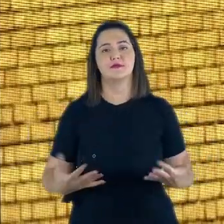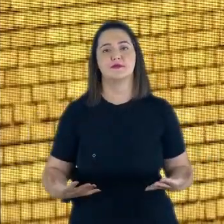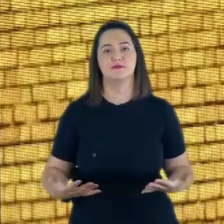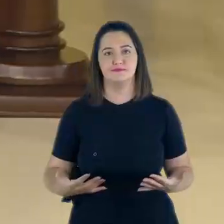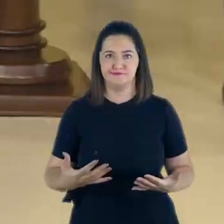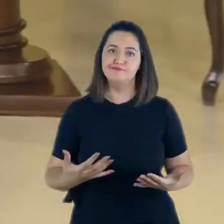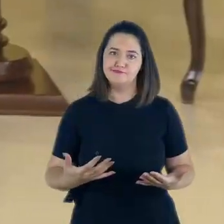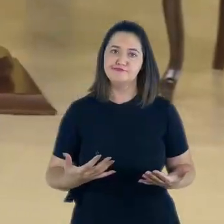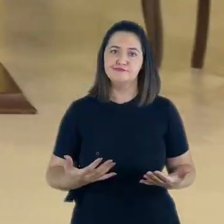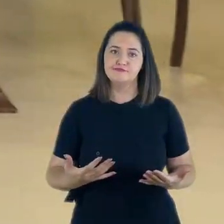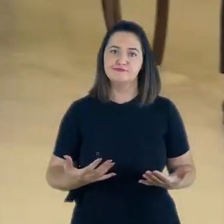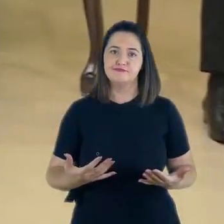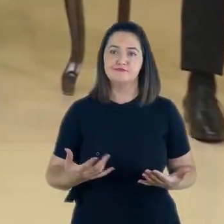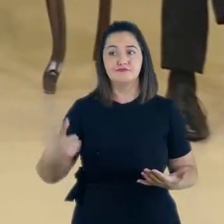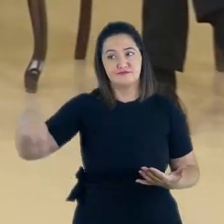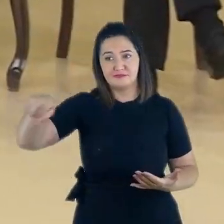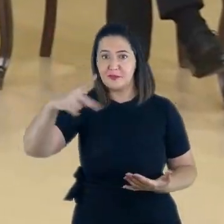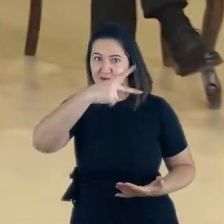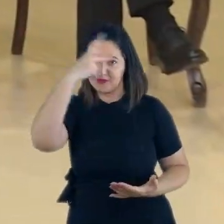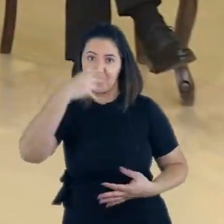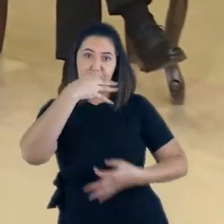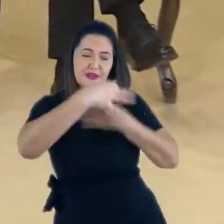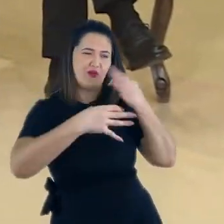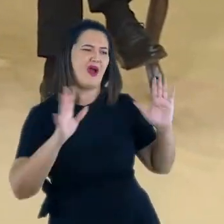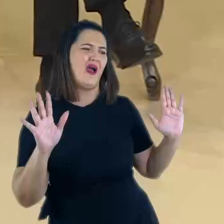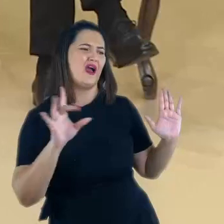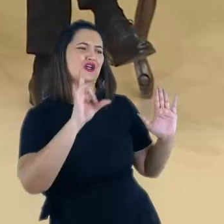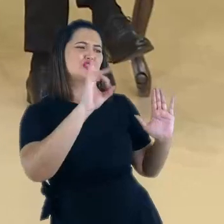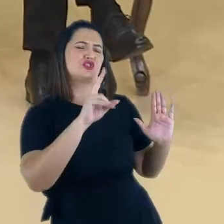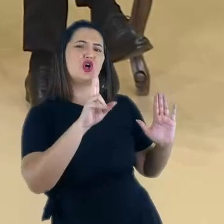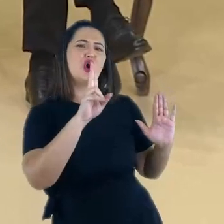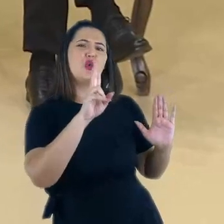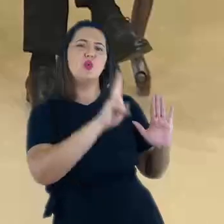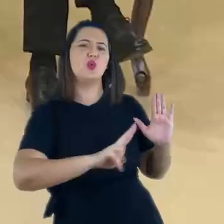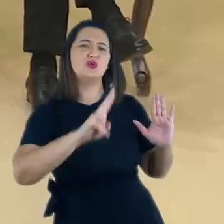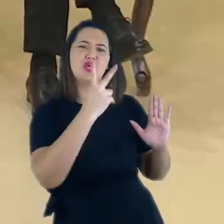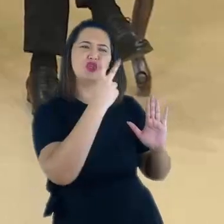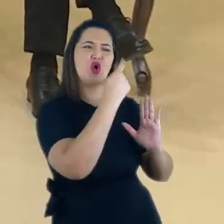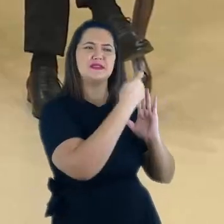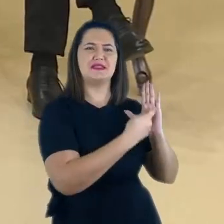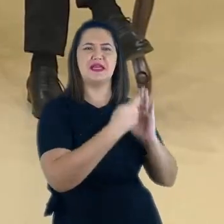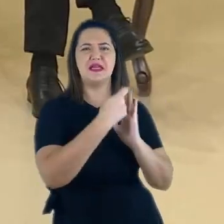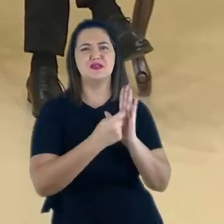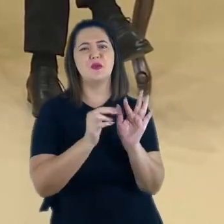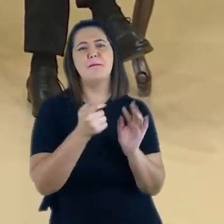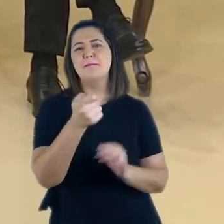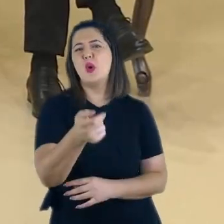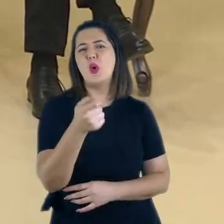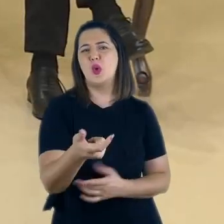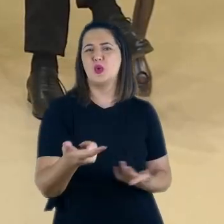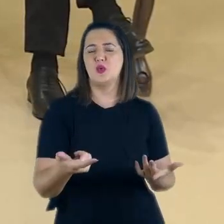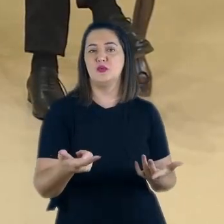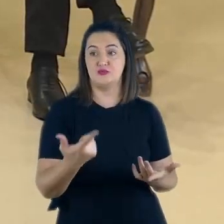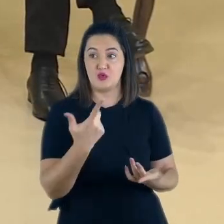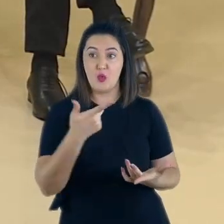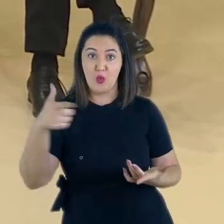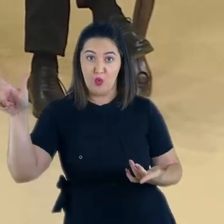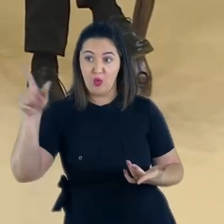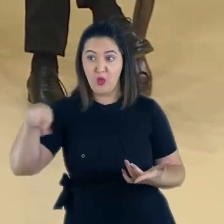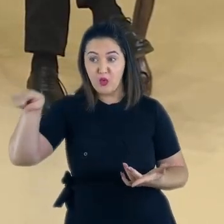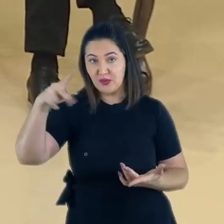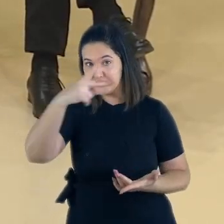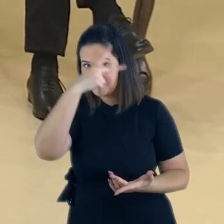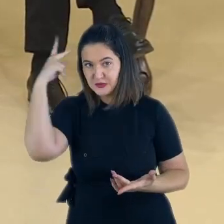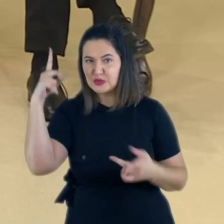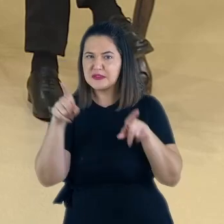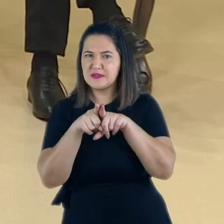entende? Essa seria uma objeção válida contra o princípio de ano. Aliás, uma outra contra-argumentação também que